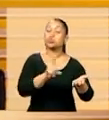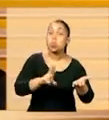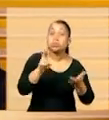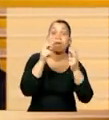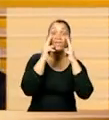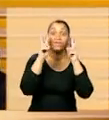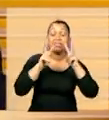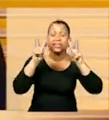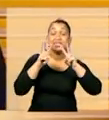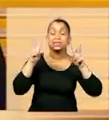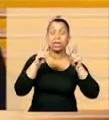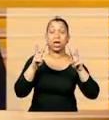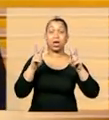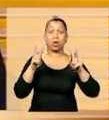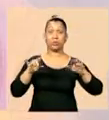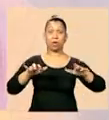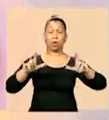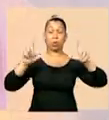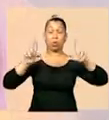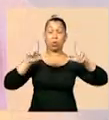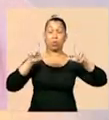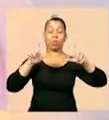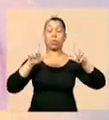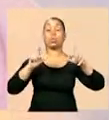o que tem de novidade surgindo aí?